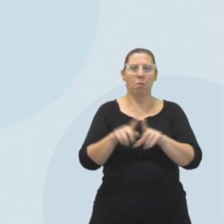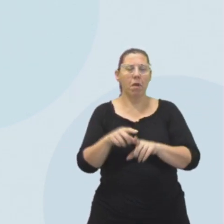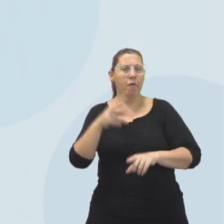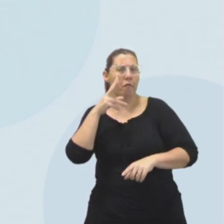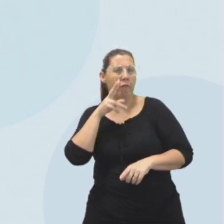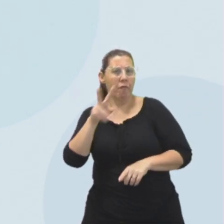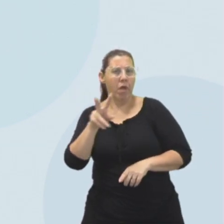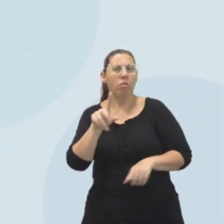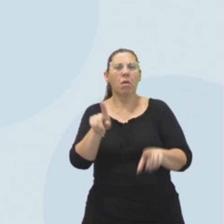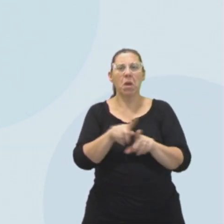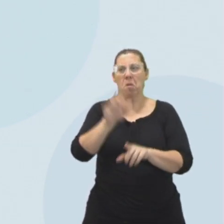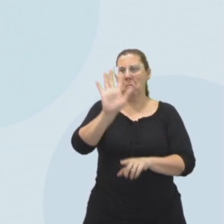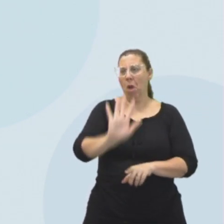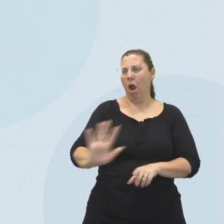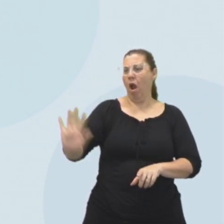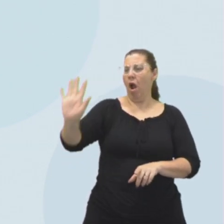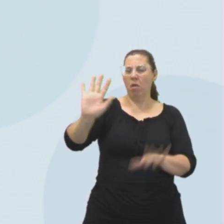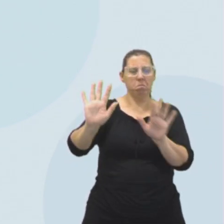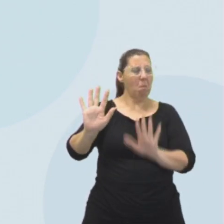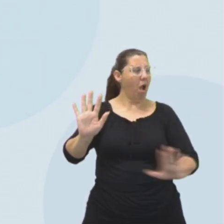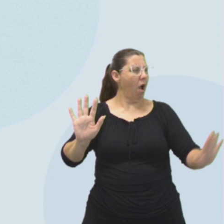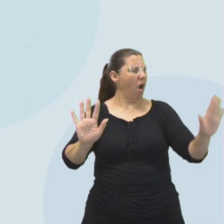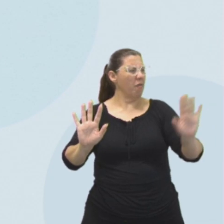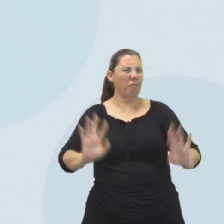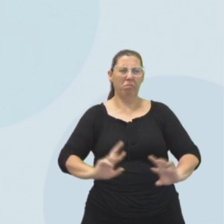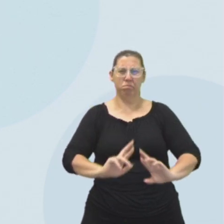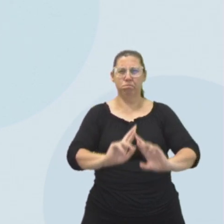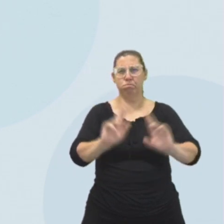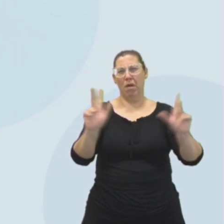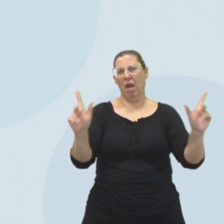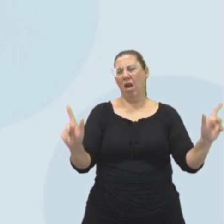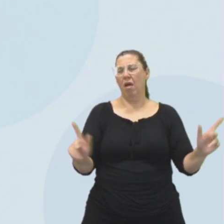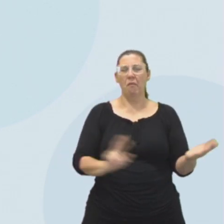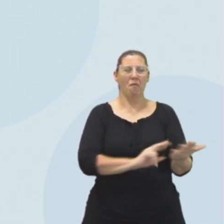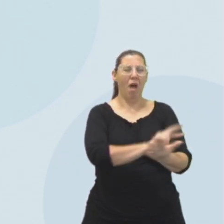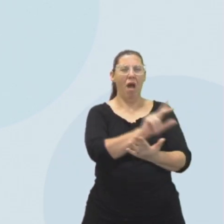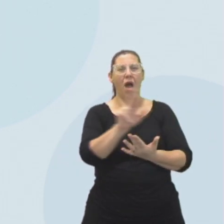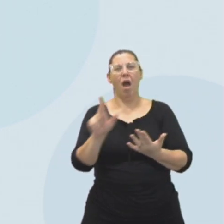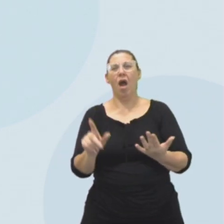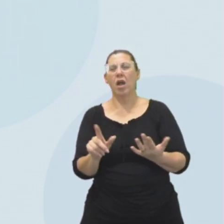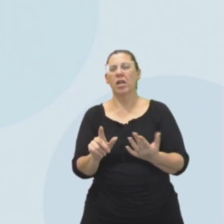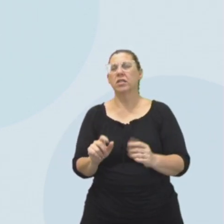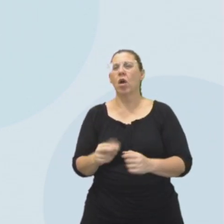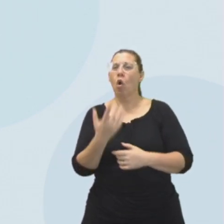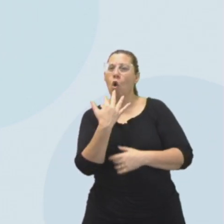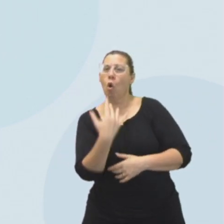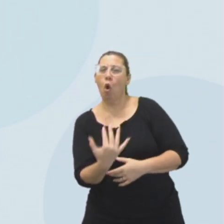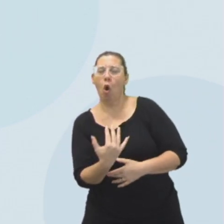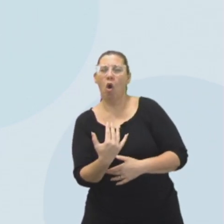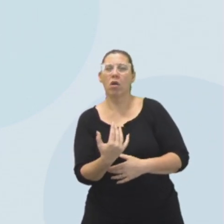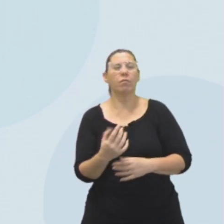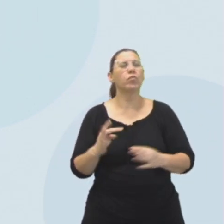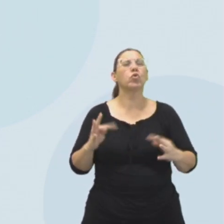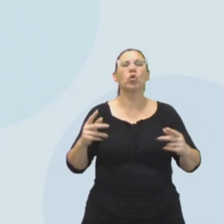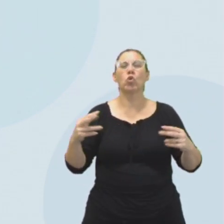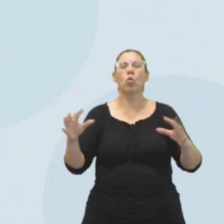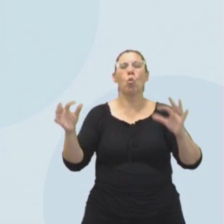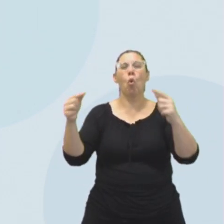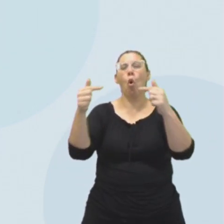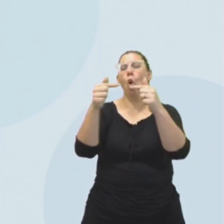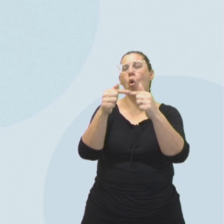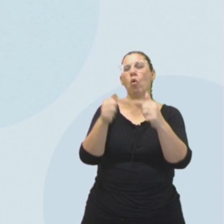ver vários cenários, várias cores e as relações que essas cores, que esses cenários possuem,